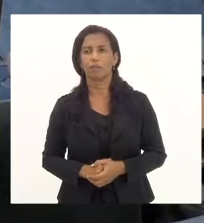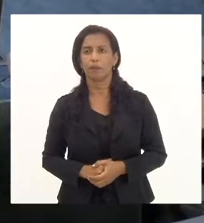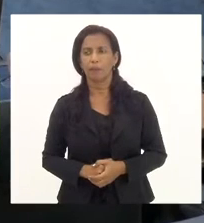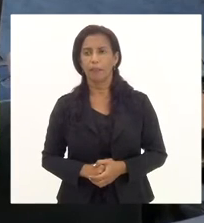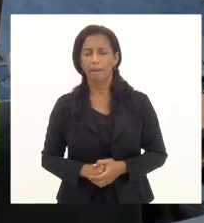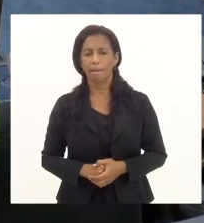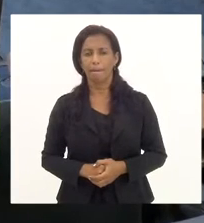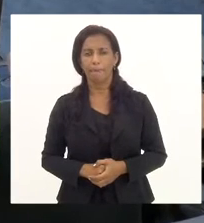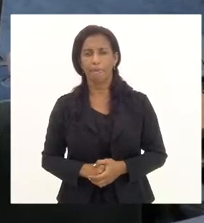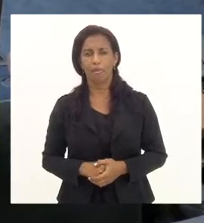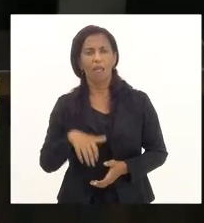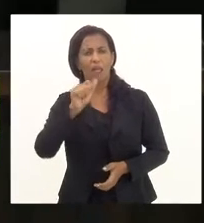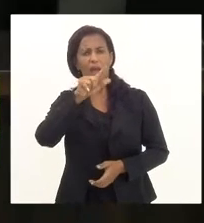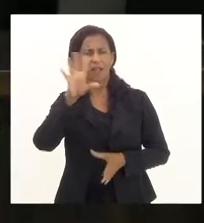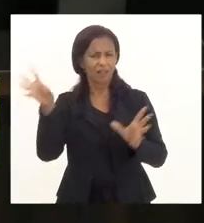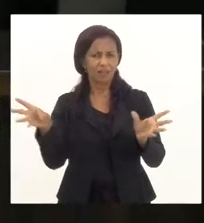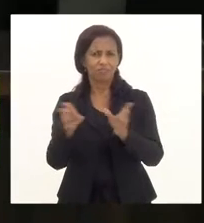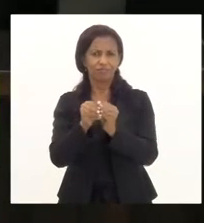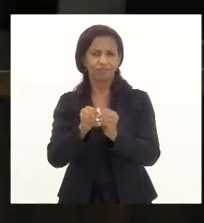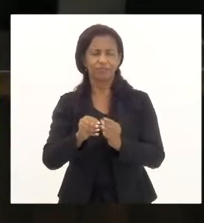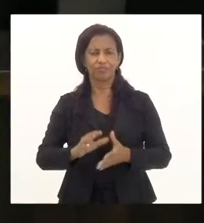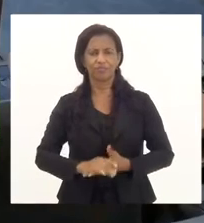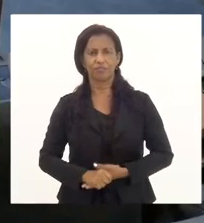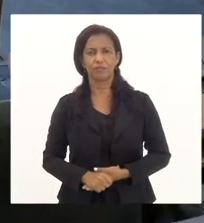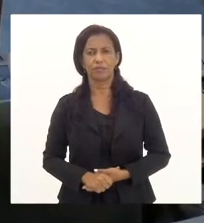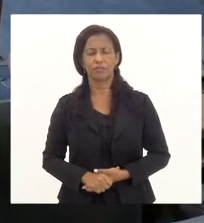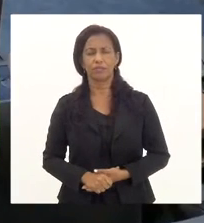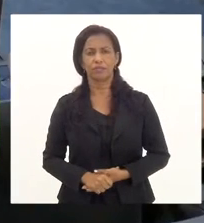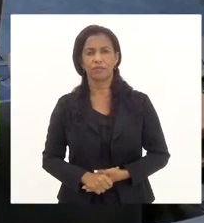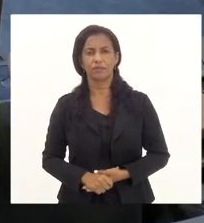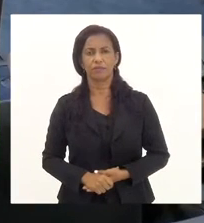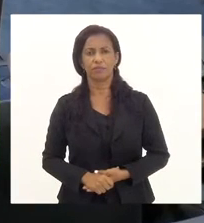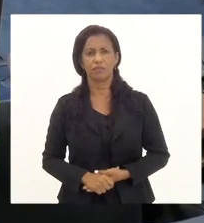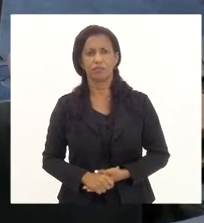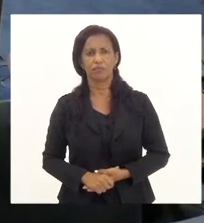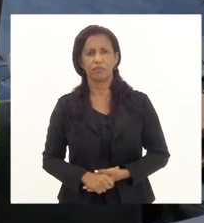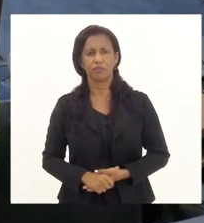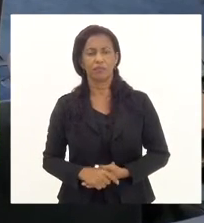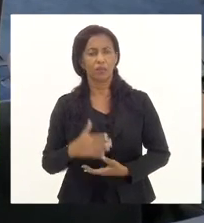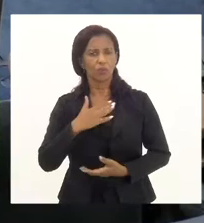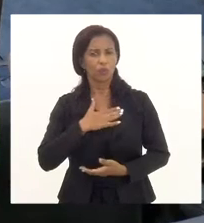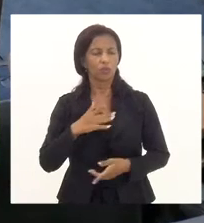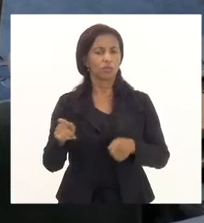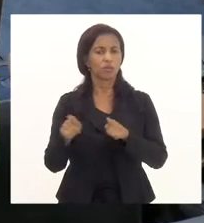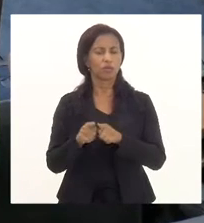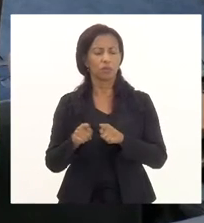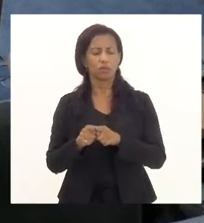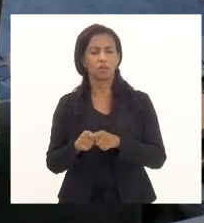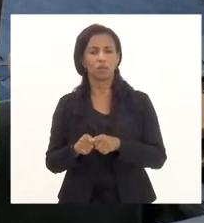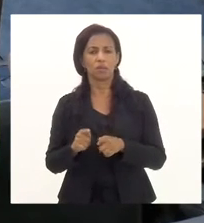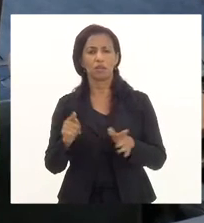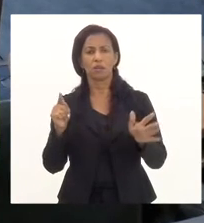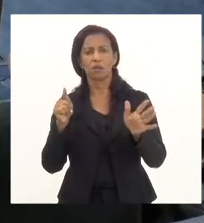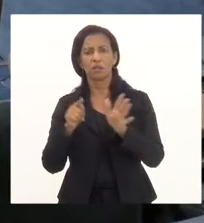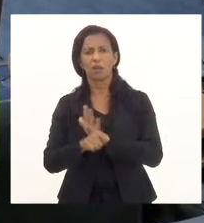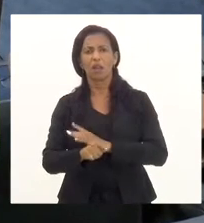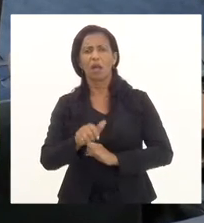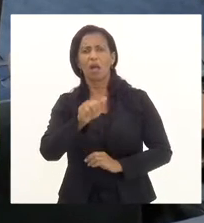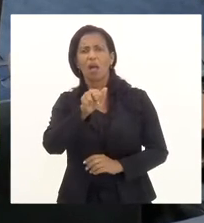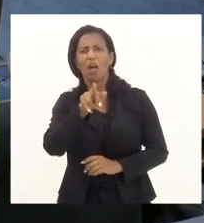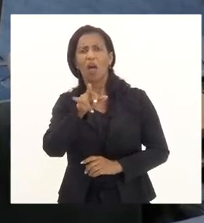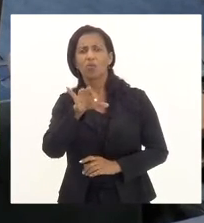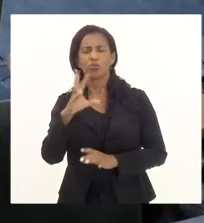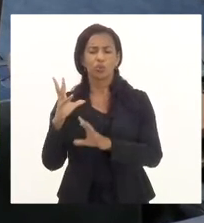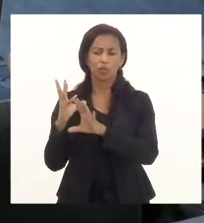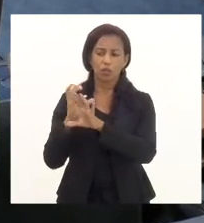do por favor concluindo Ah tá concluindo eu gostaria que também fosse feita uma auditoria